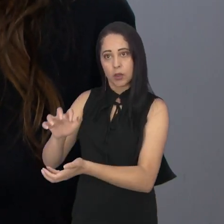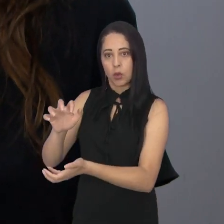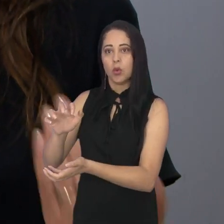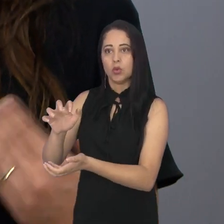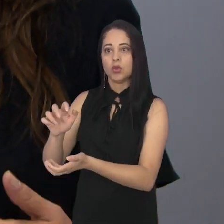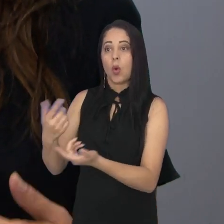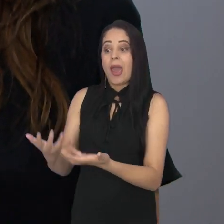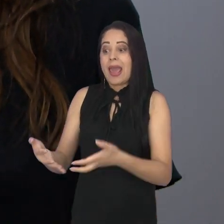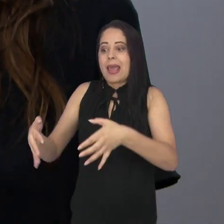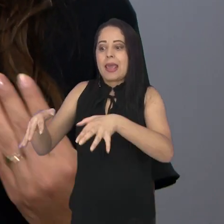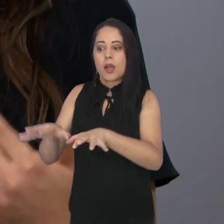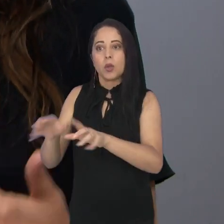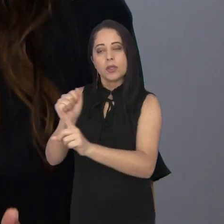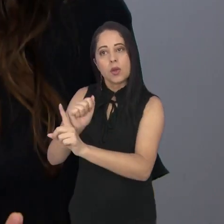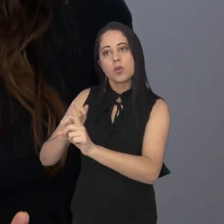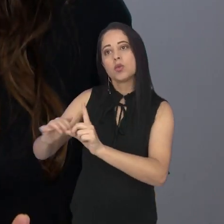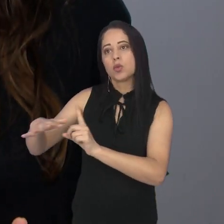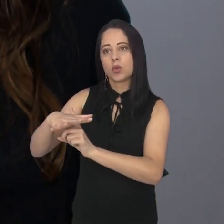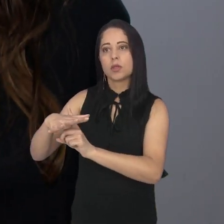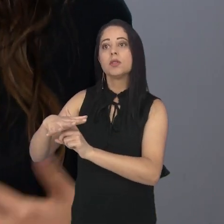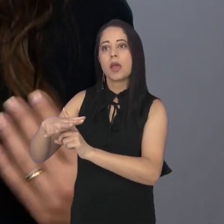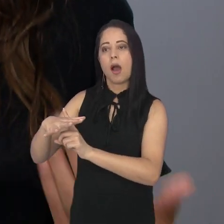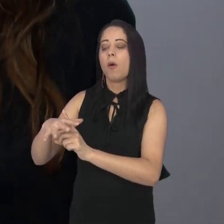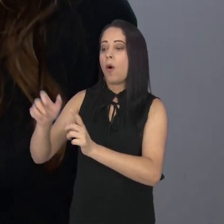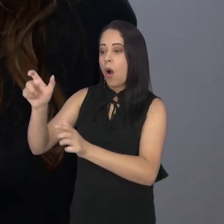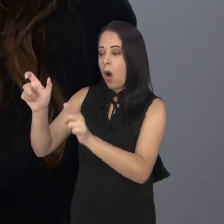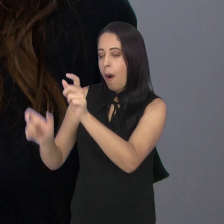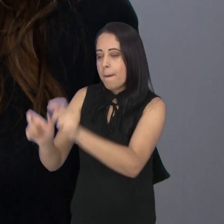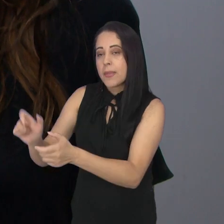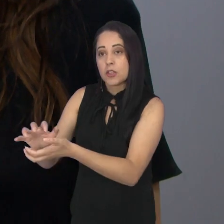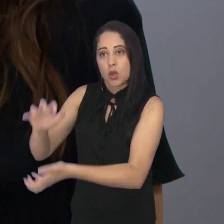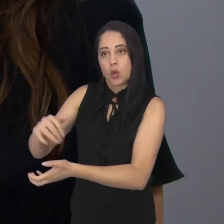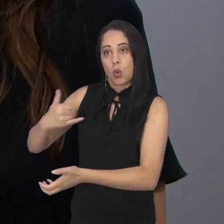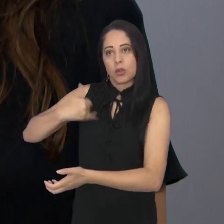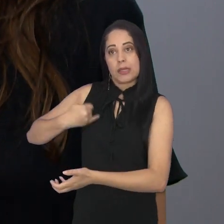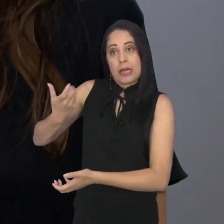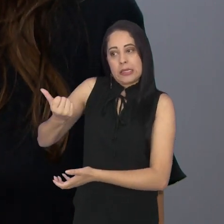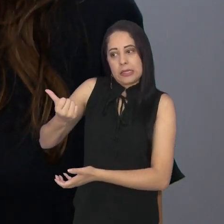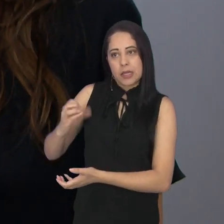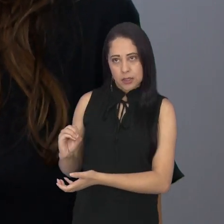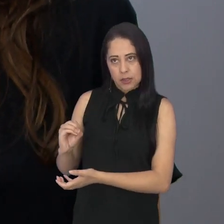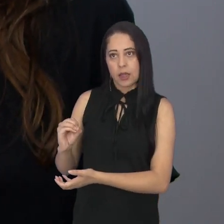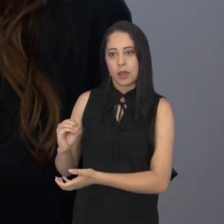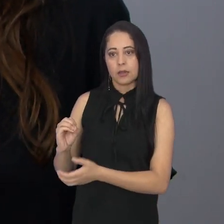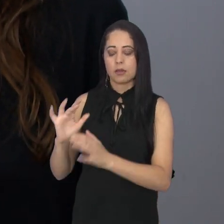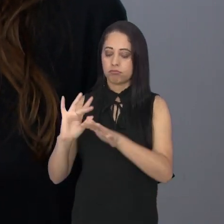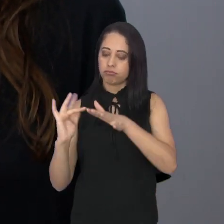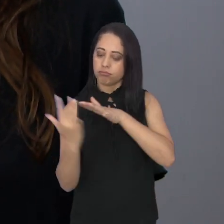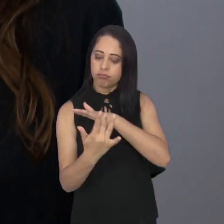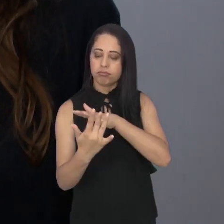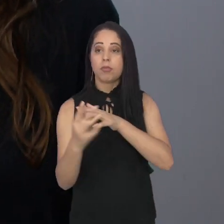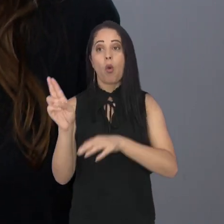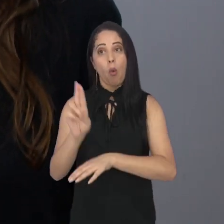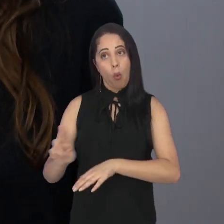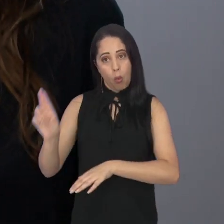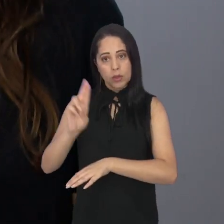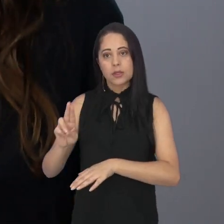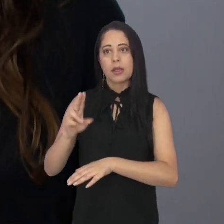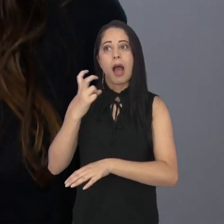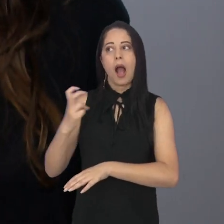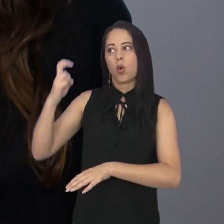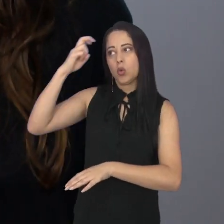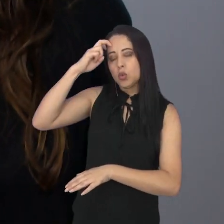Idosa, em relação à inclusão social dessas pessoas com mais de 60 anos, nas redes sociais,